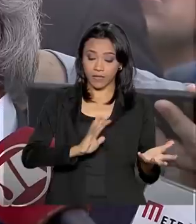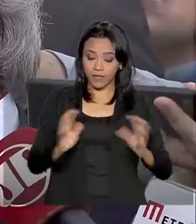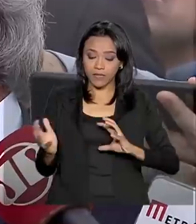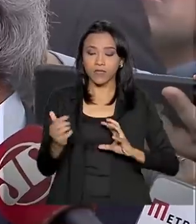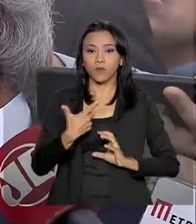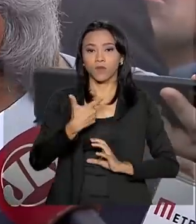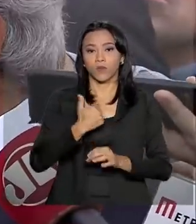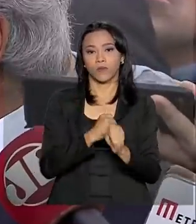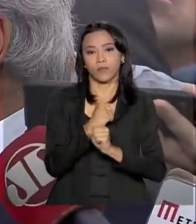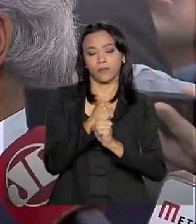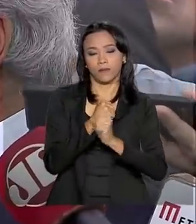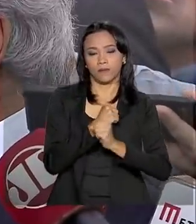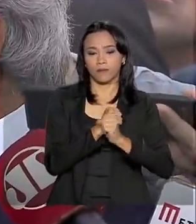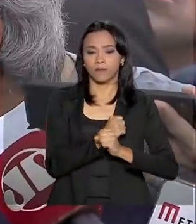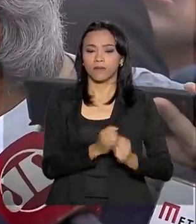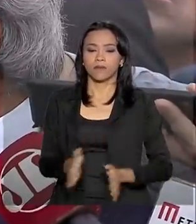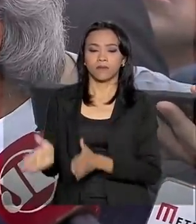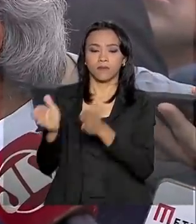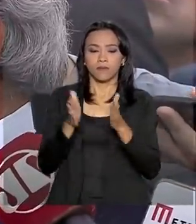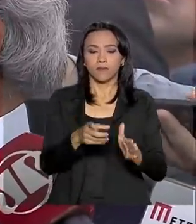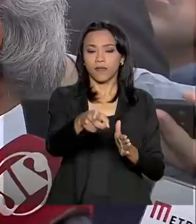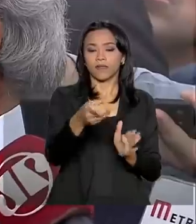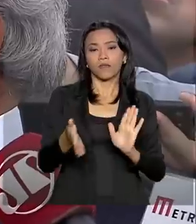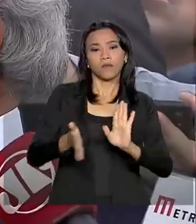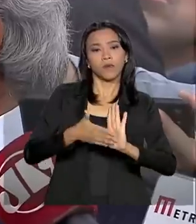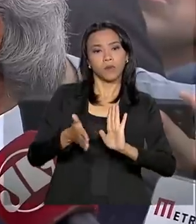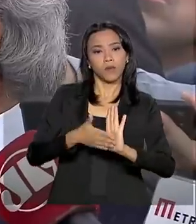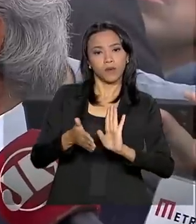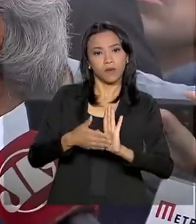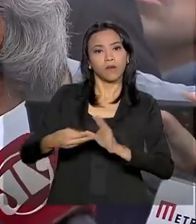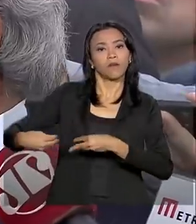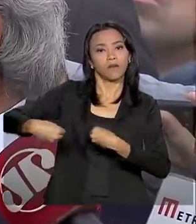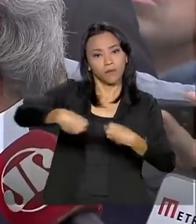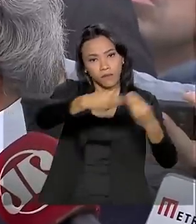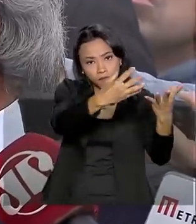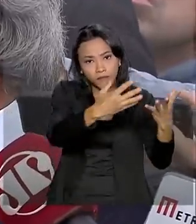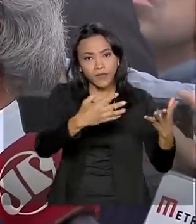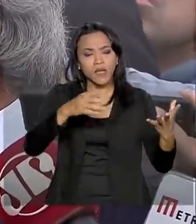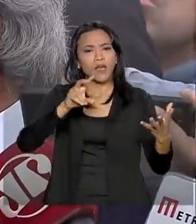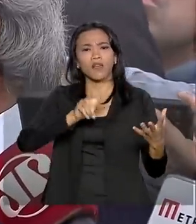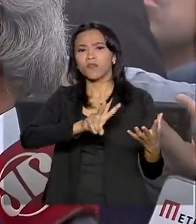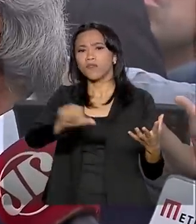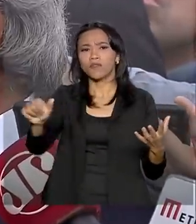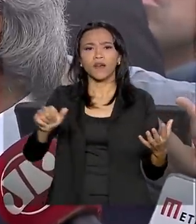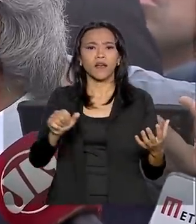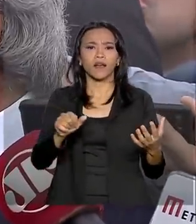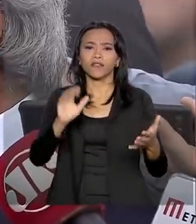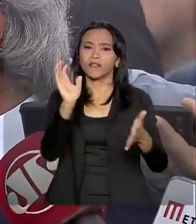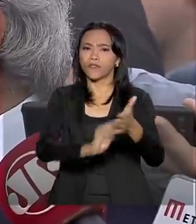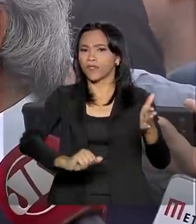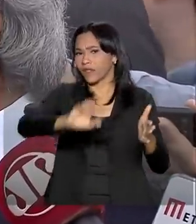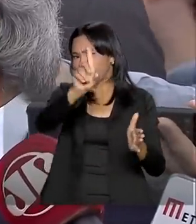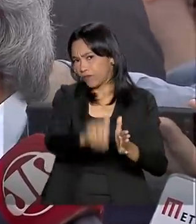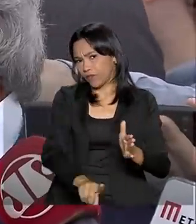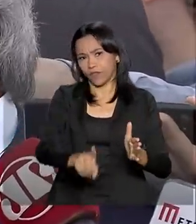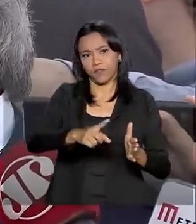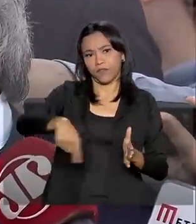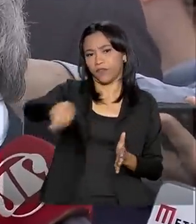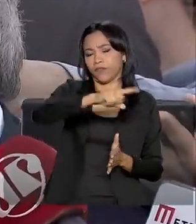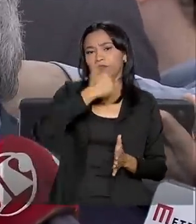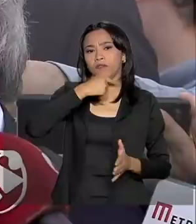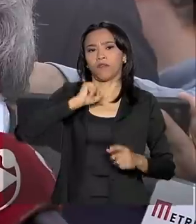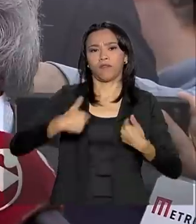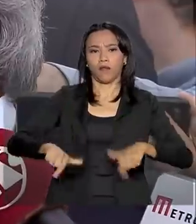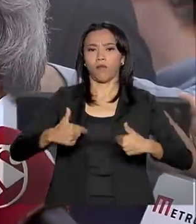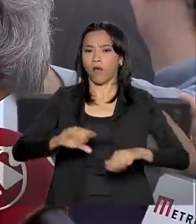anos. Essa reforma que nós encaminhamos, ela não está mexendo em nada de trabalhismo, em direito de trabalho, não está mexendo em